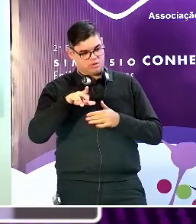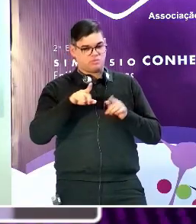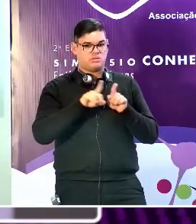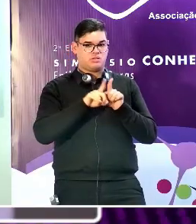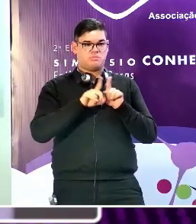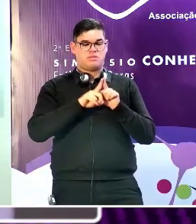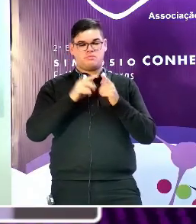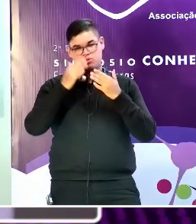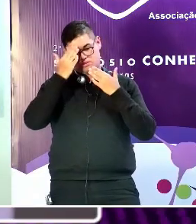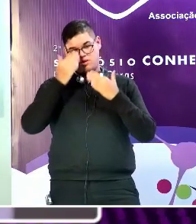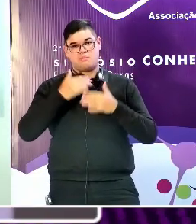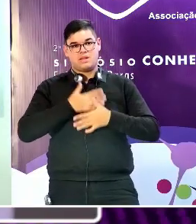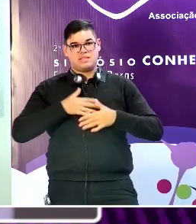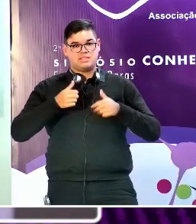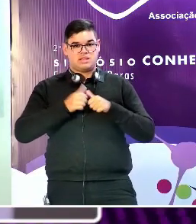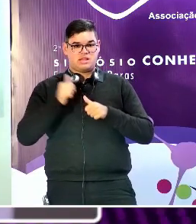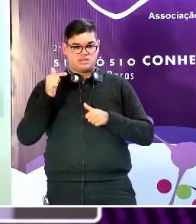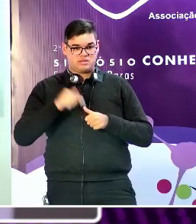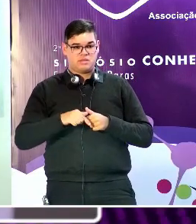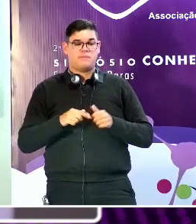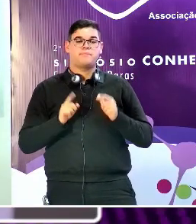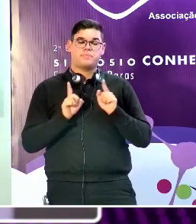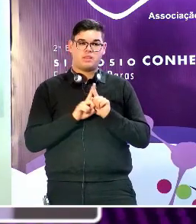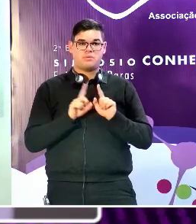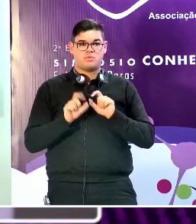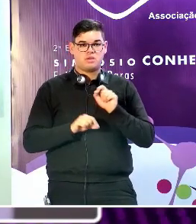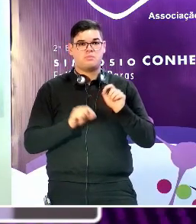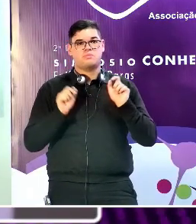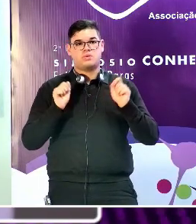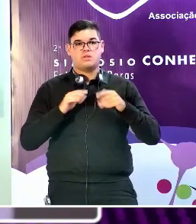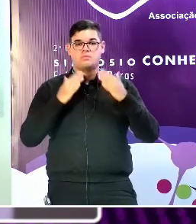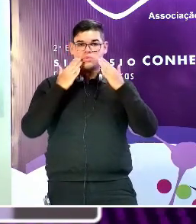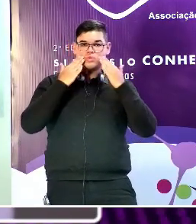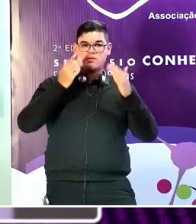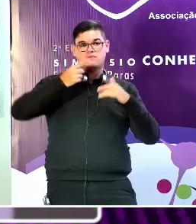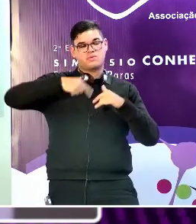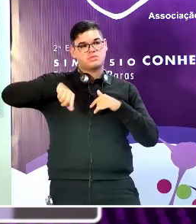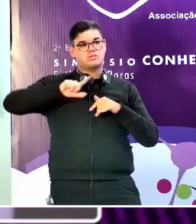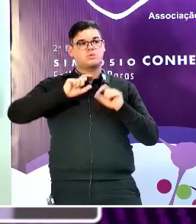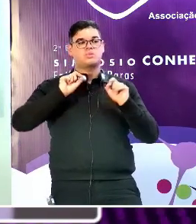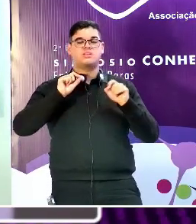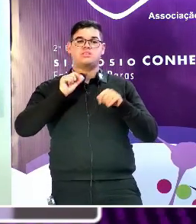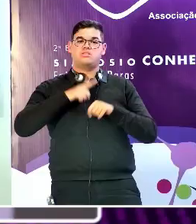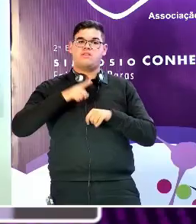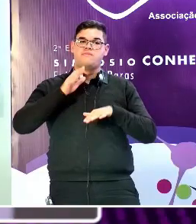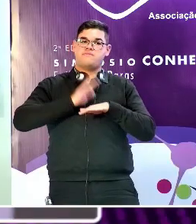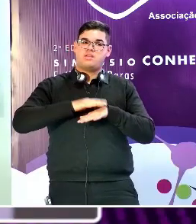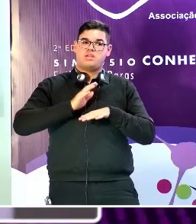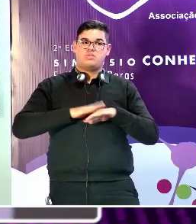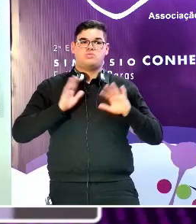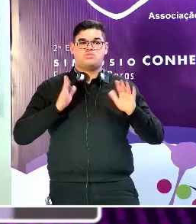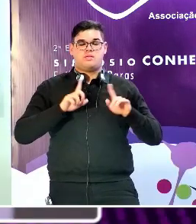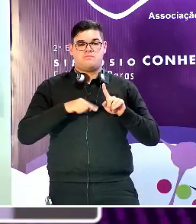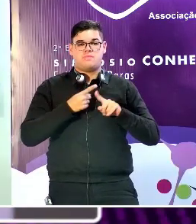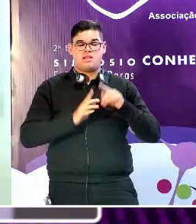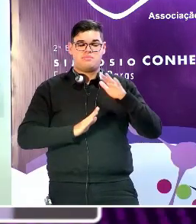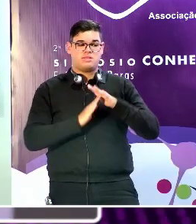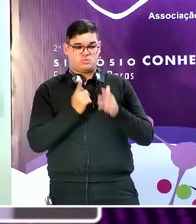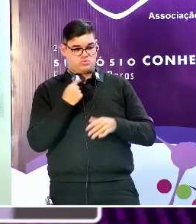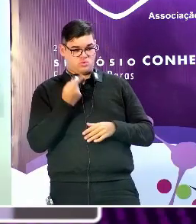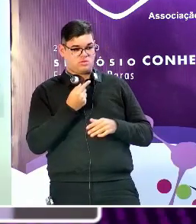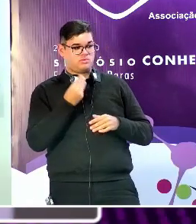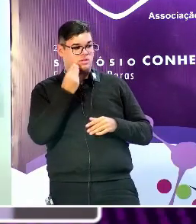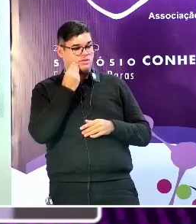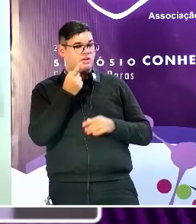honra realmente estar aqui e poder mostrar um pouquinho do que a gente tem feito, das nossas limitações, e vou tentar